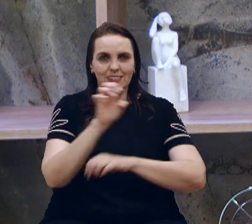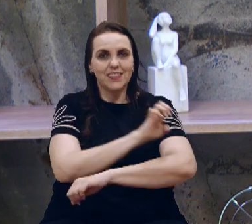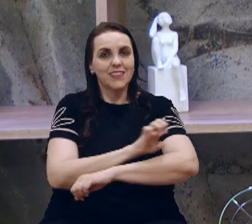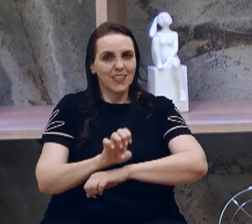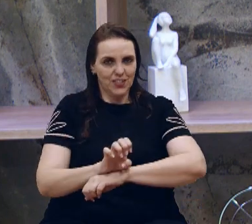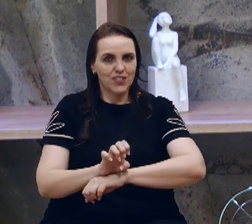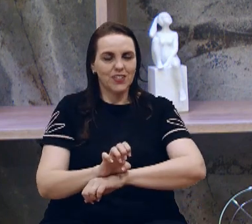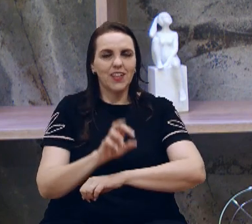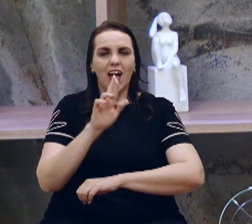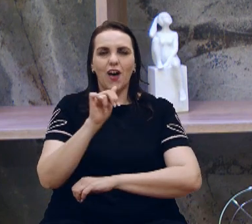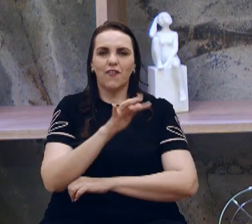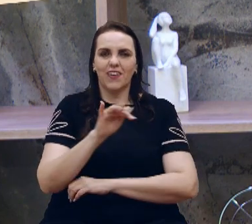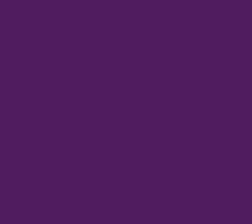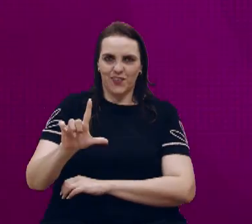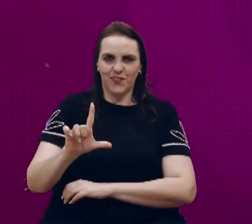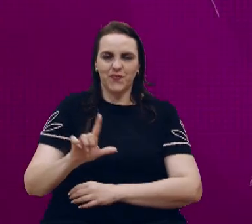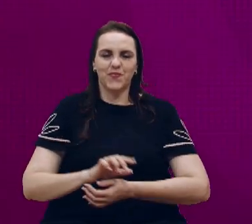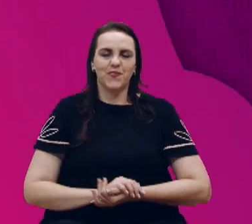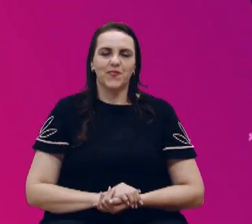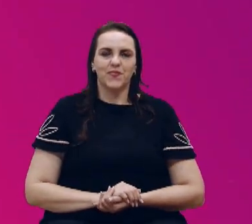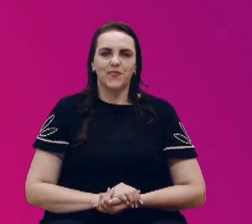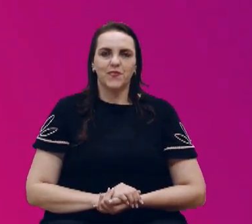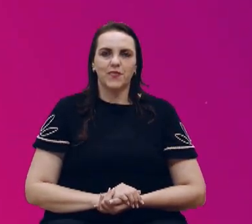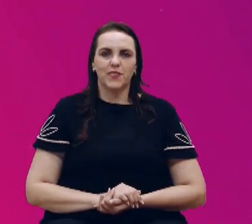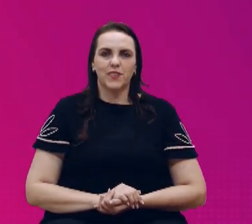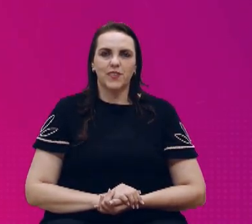estagiário Rafael Carvalho.